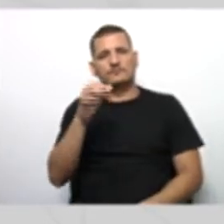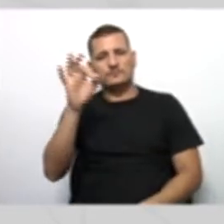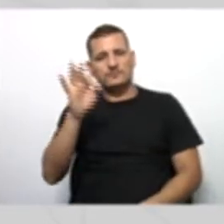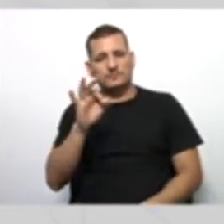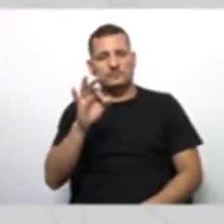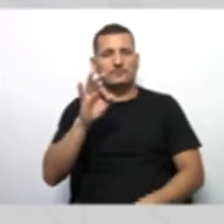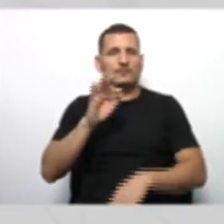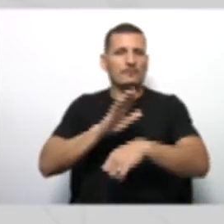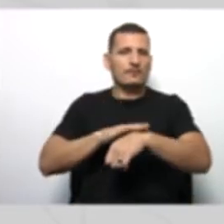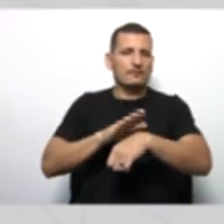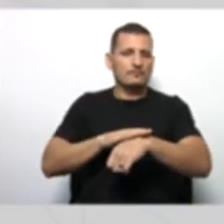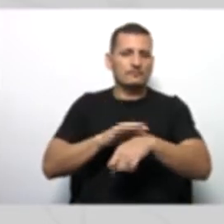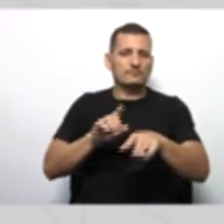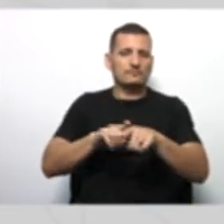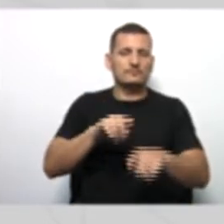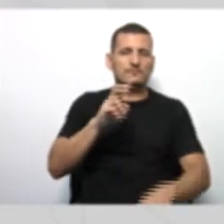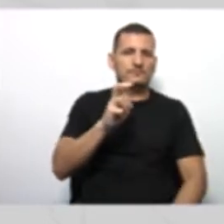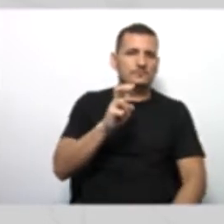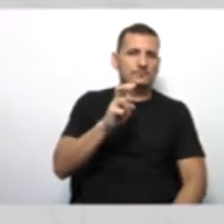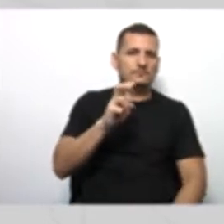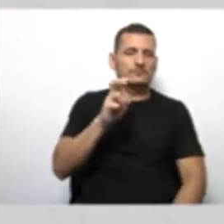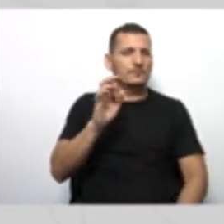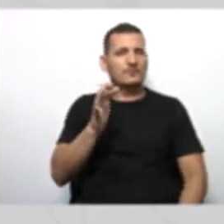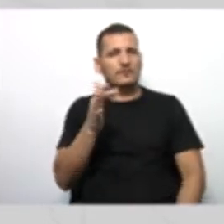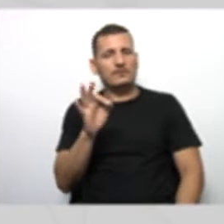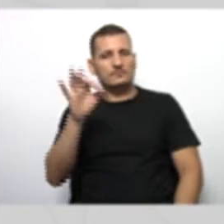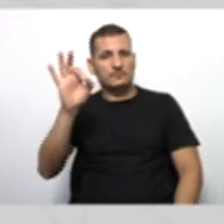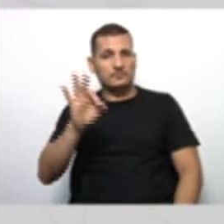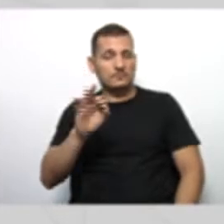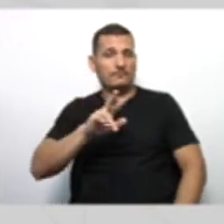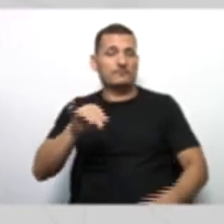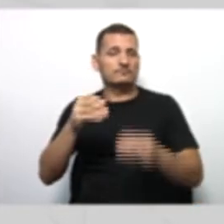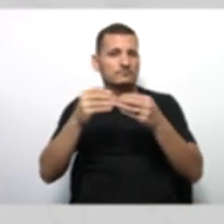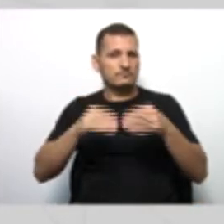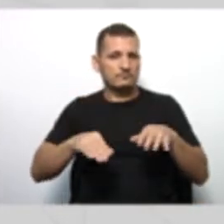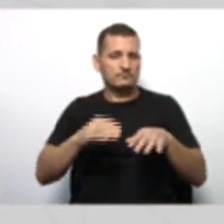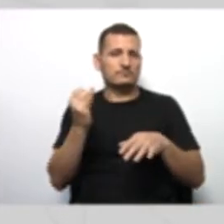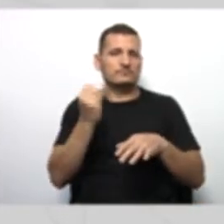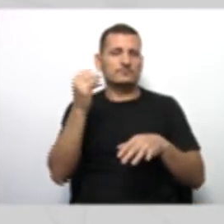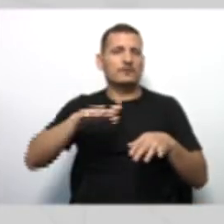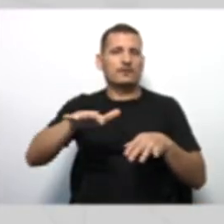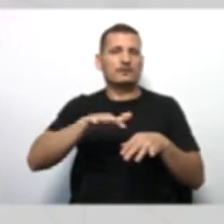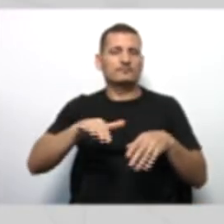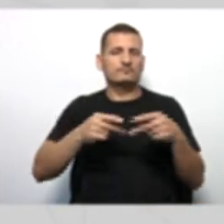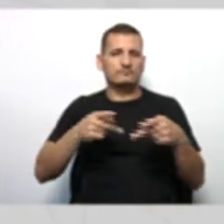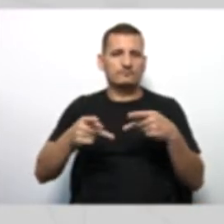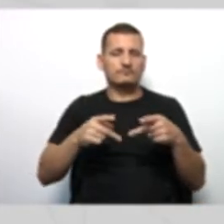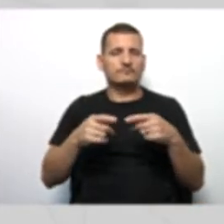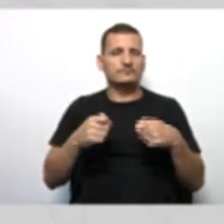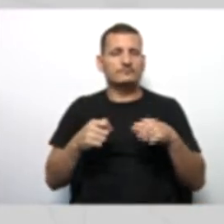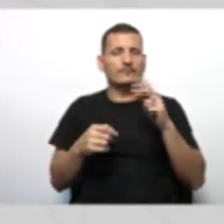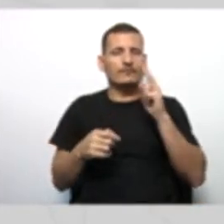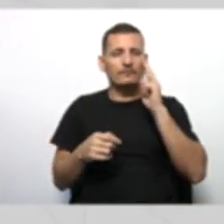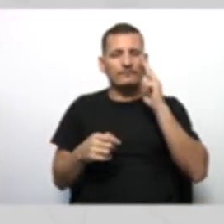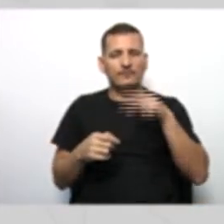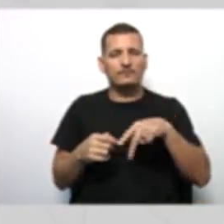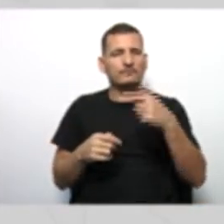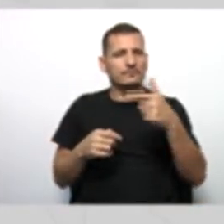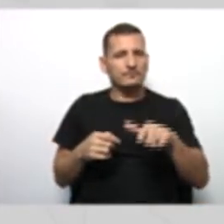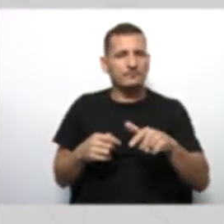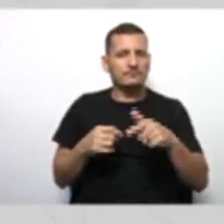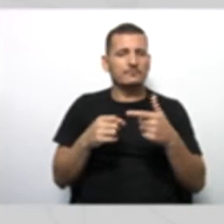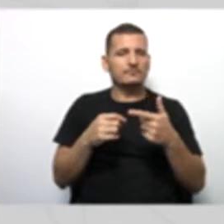eu tenho ali o moderado, por exemplo, esse aí bateu na trave e voltou na cabeça do atacante lá, né?